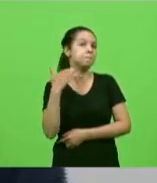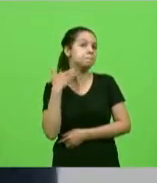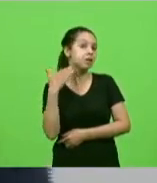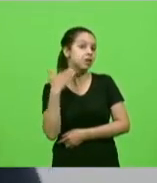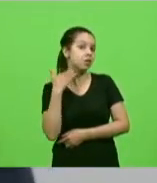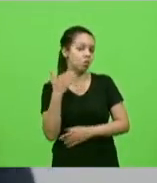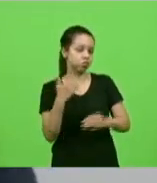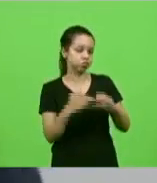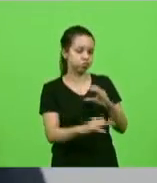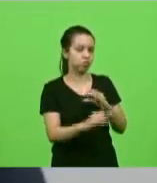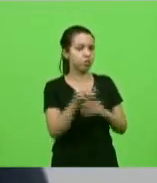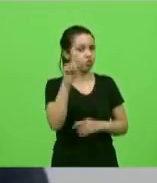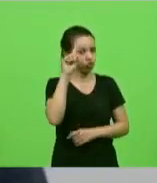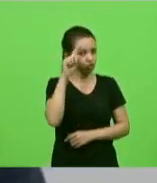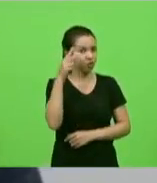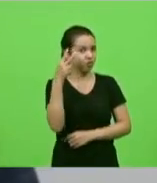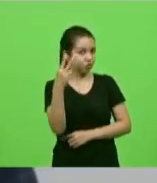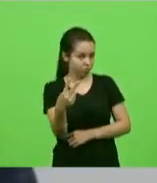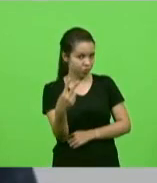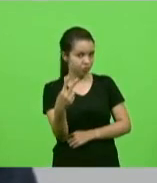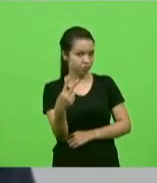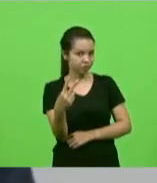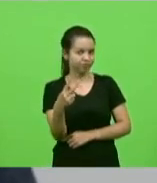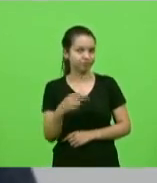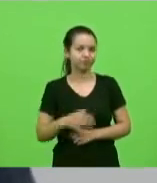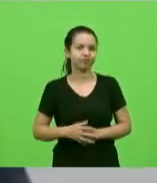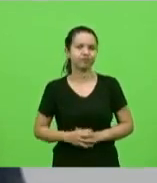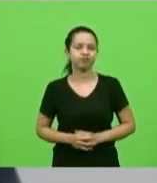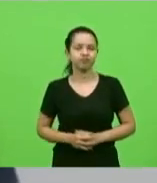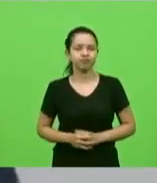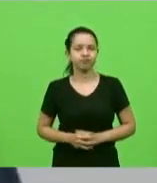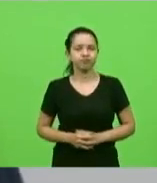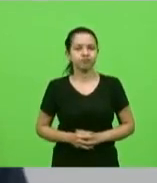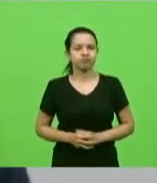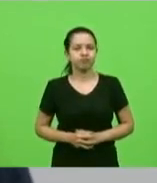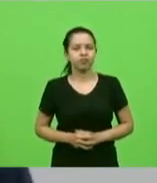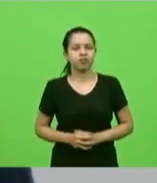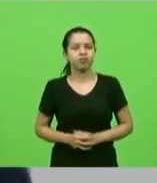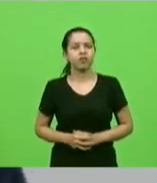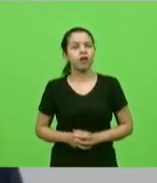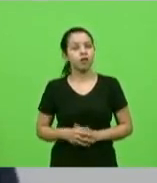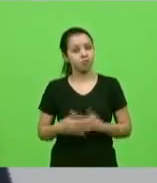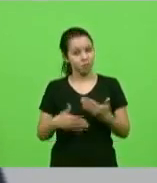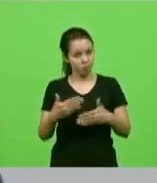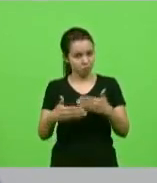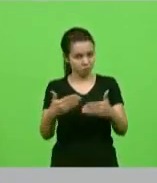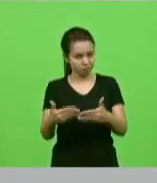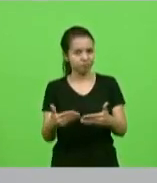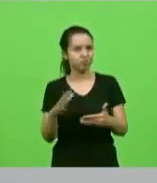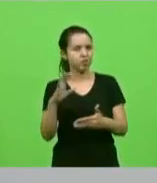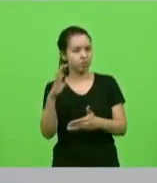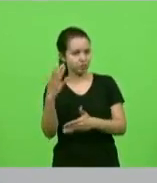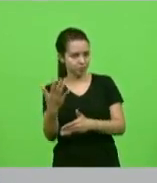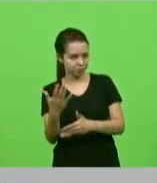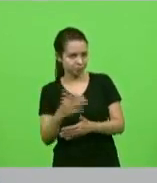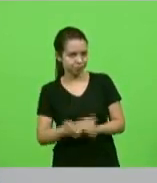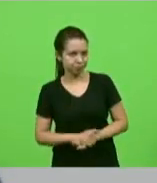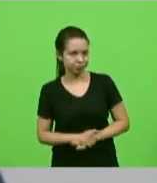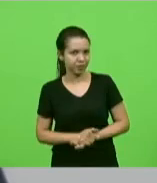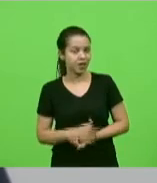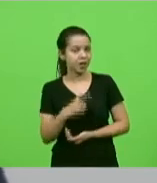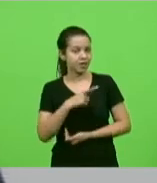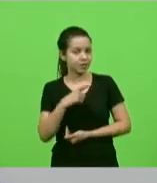dia 2 daquele mesmo mês. A essa altura dos acontecimentos, com base em